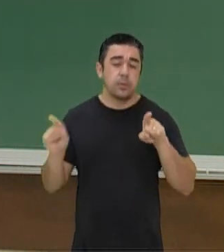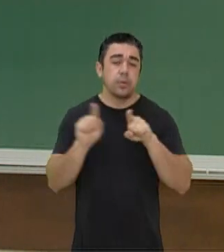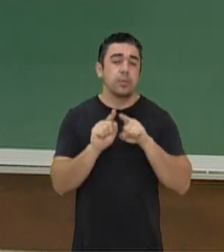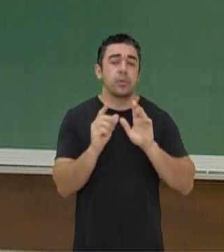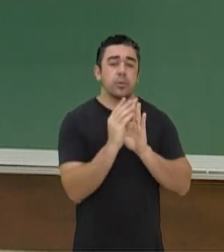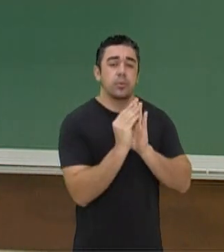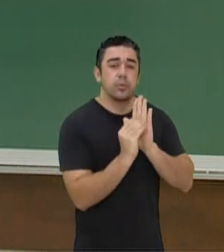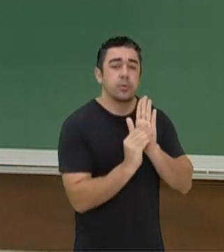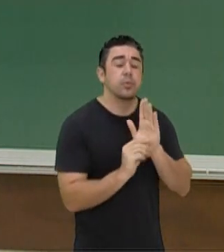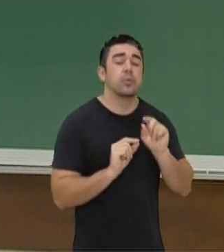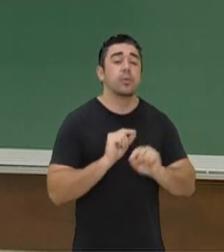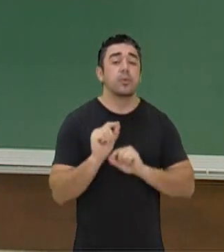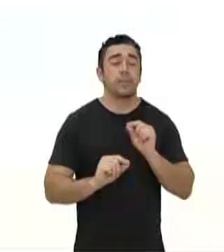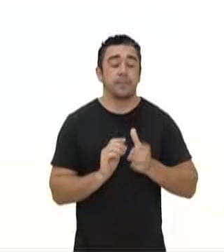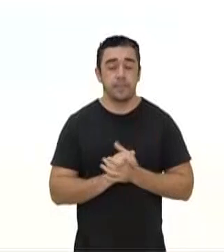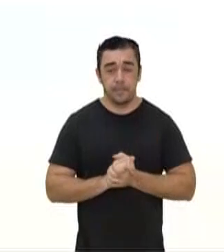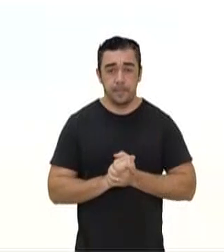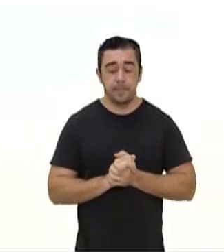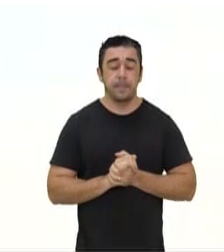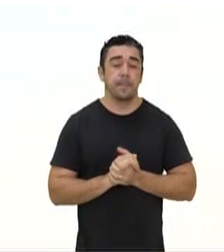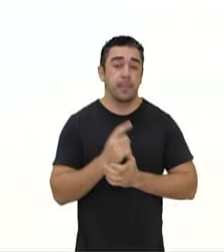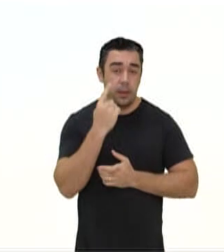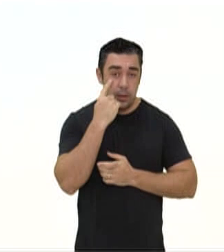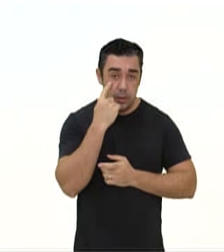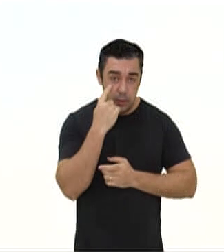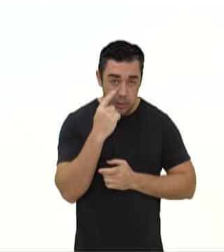dos conteúdos? Bom,